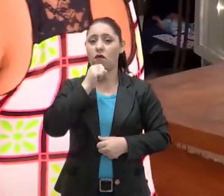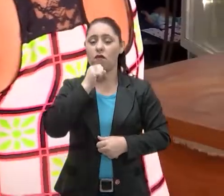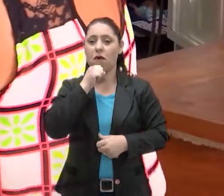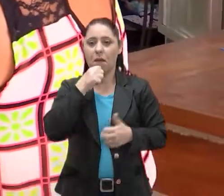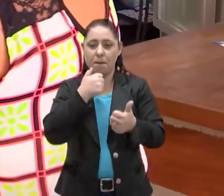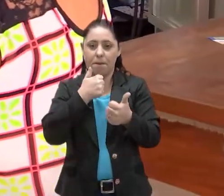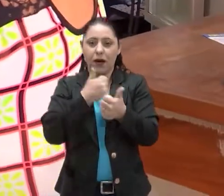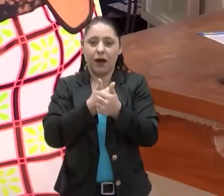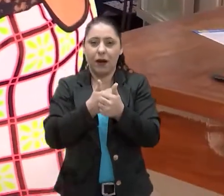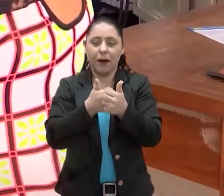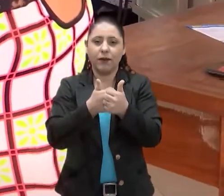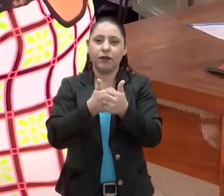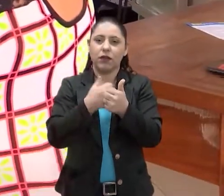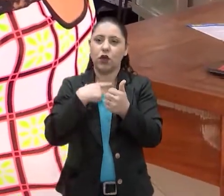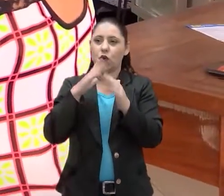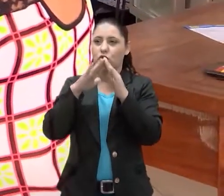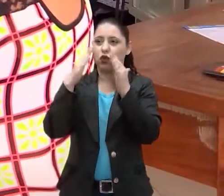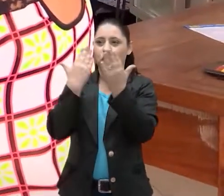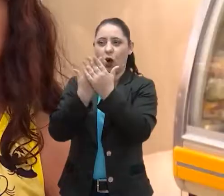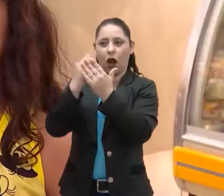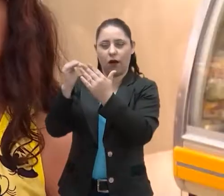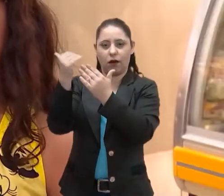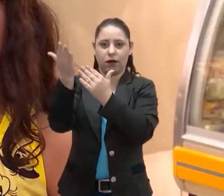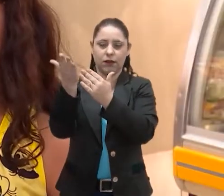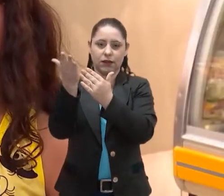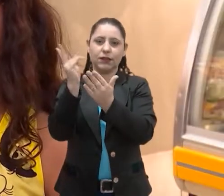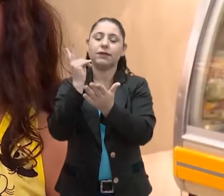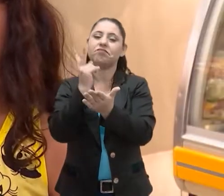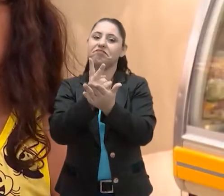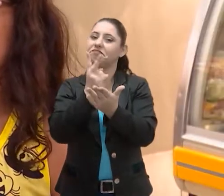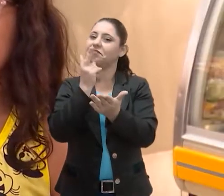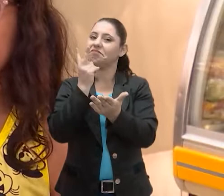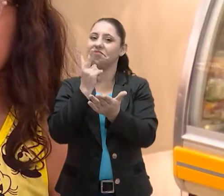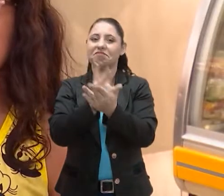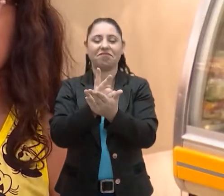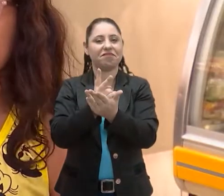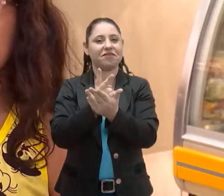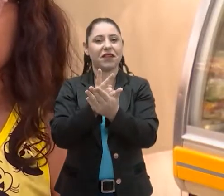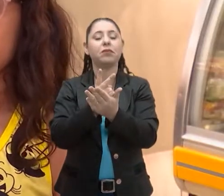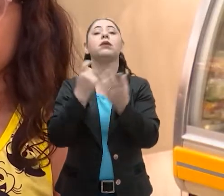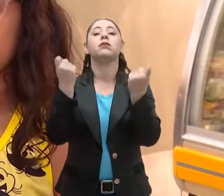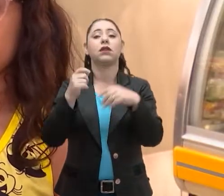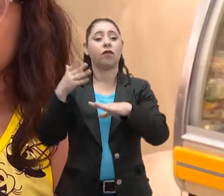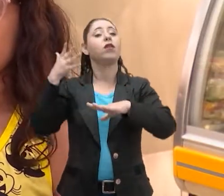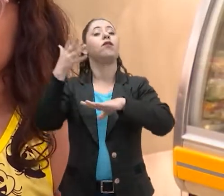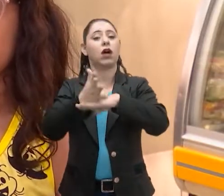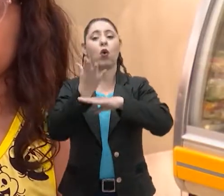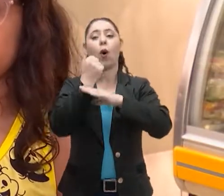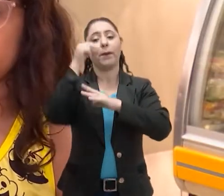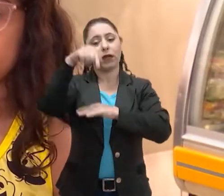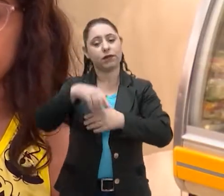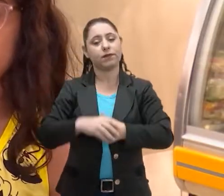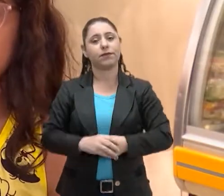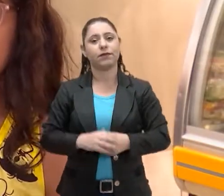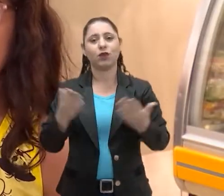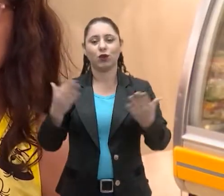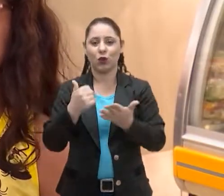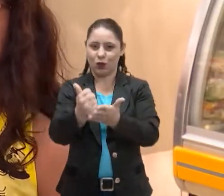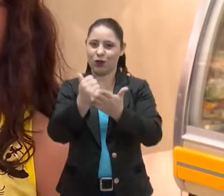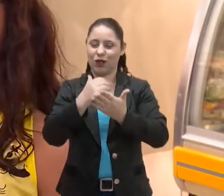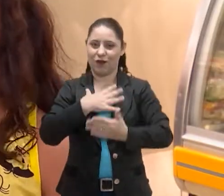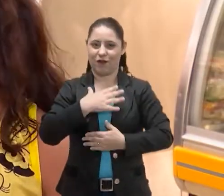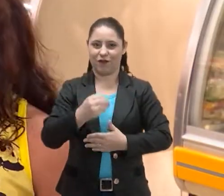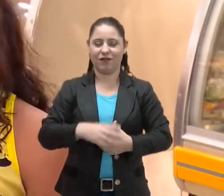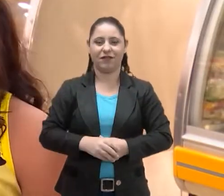avós moravam bem próximo e eu estava numa escola mais aqui na frente. Então, elas, toda vez que passava, tinha que lanchar aqui. E